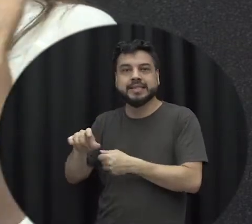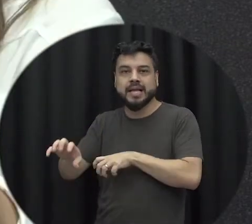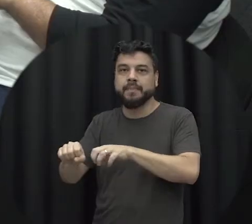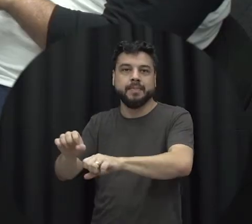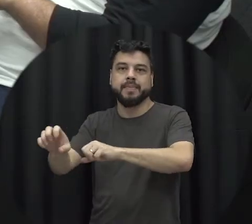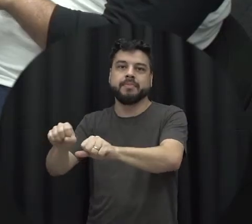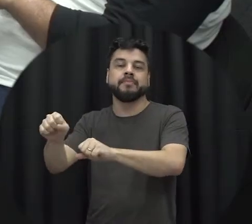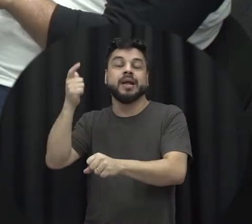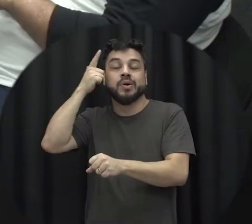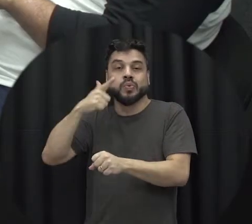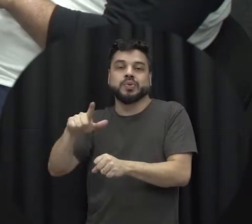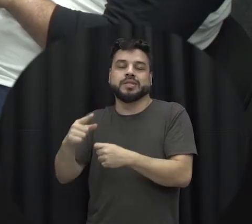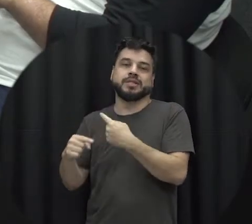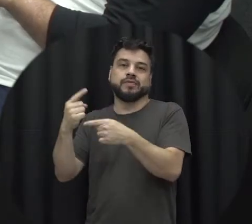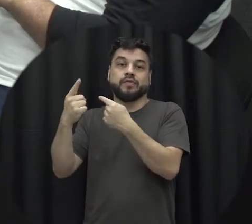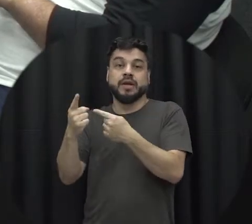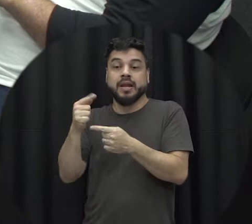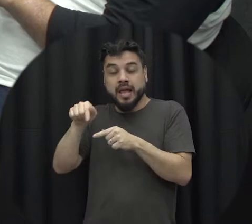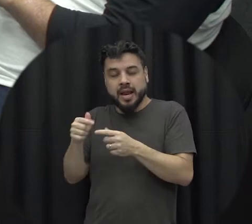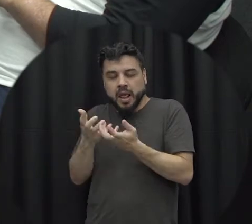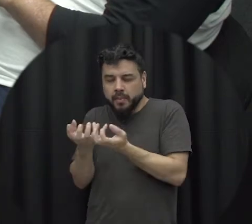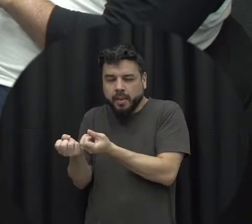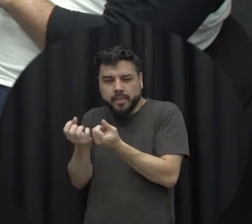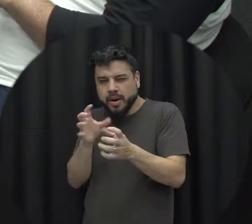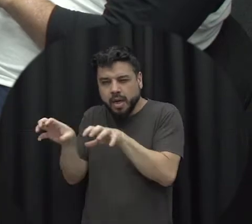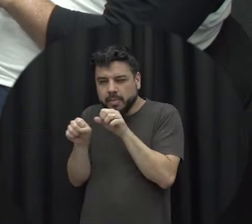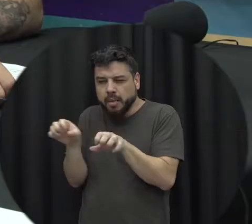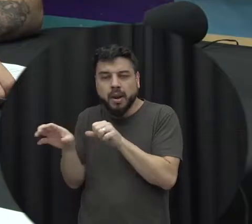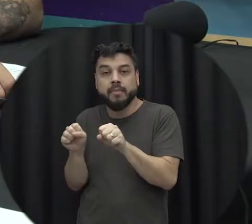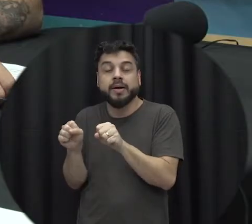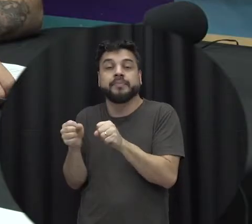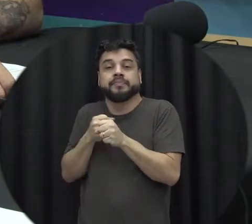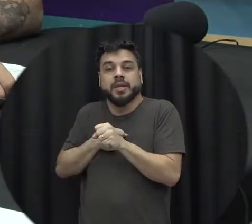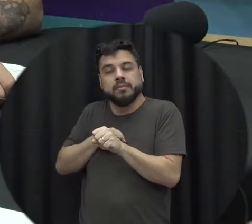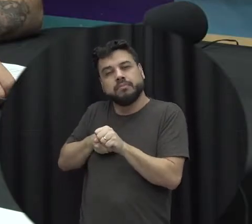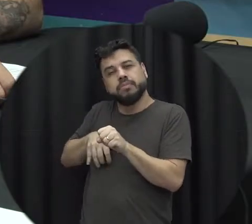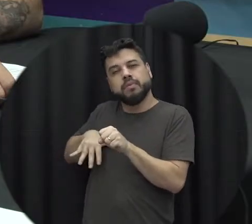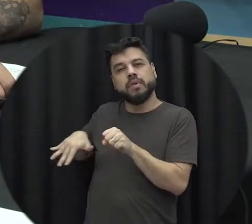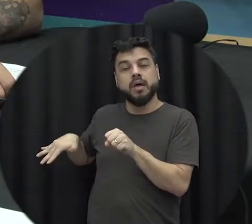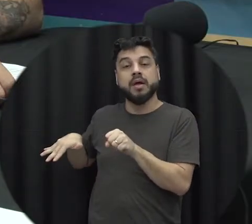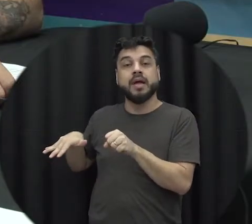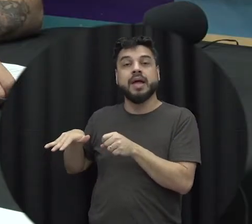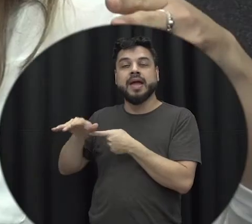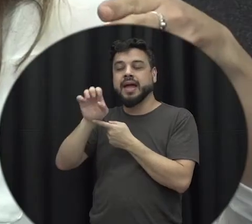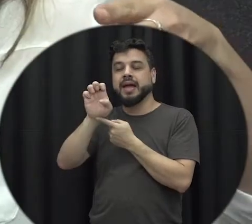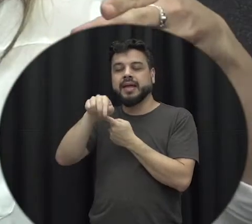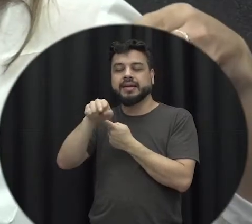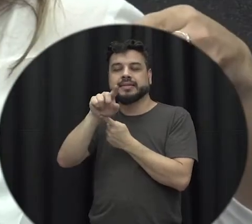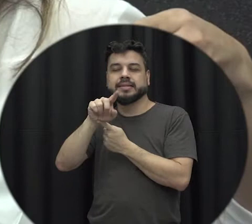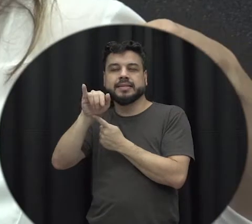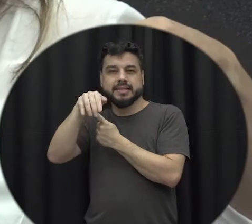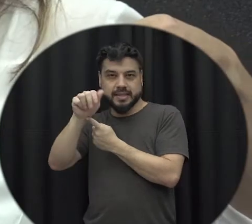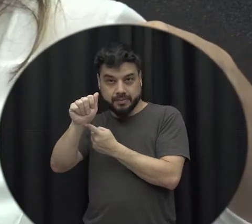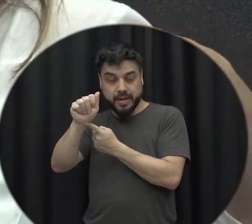eles excretam para fora do corpo moléculas, que a gente chama de enzimas, principalmente, que vão quebrar essa matéria orgânica em